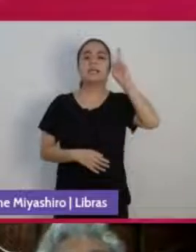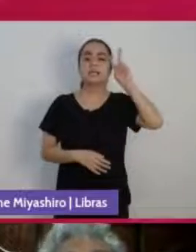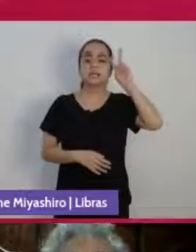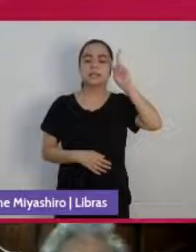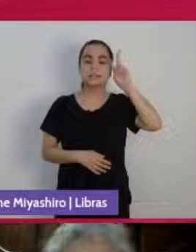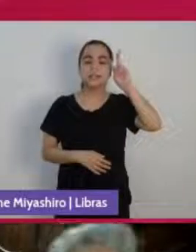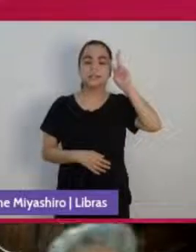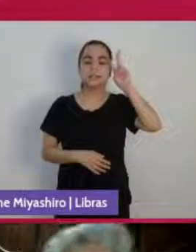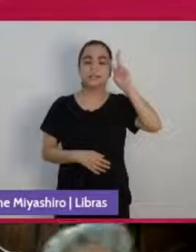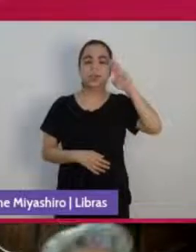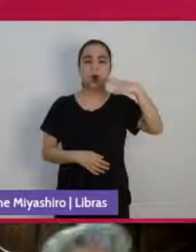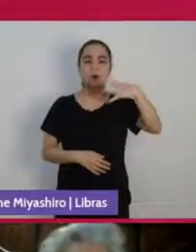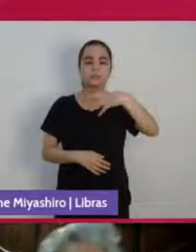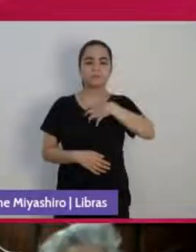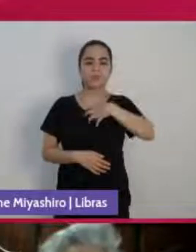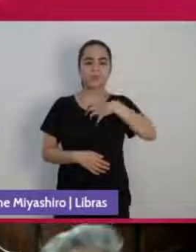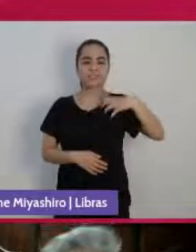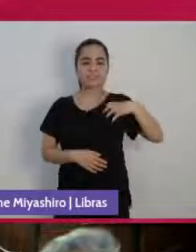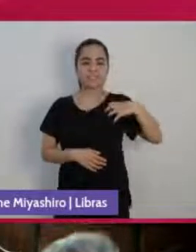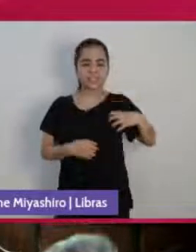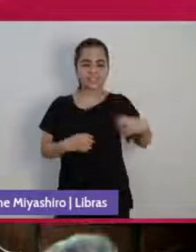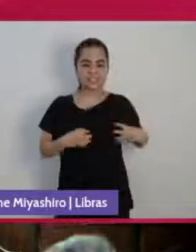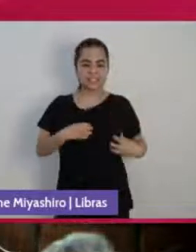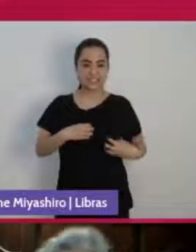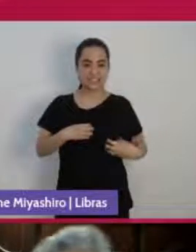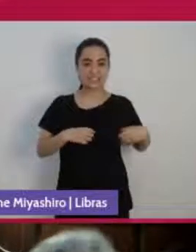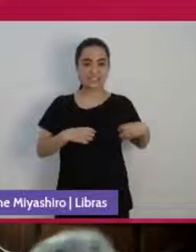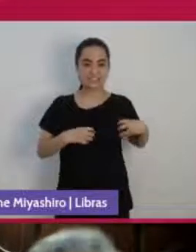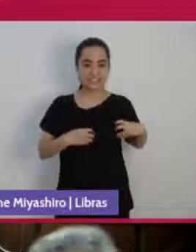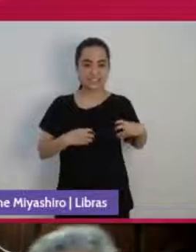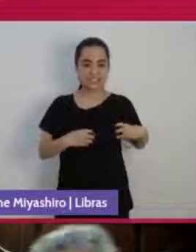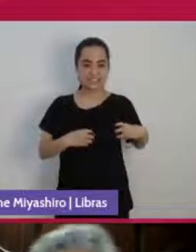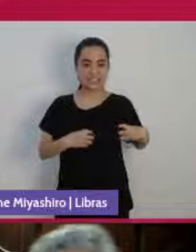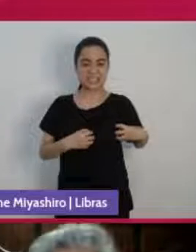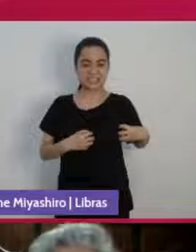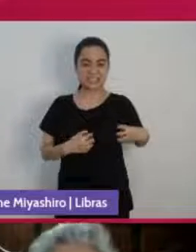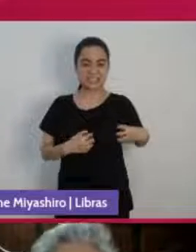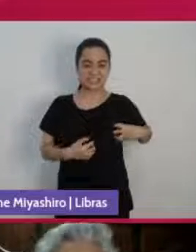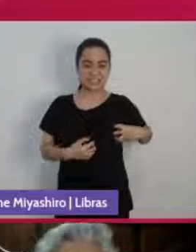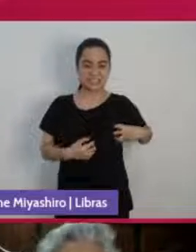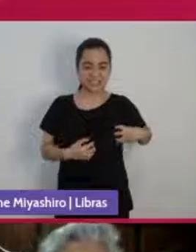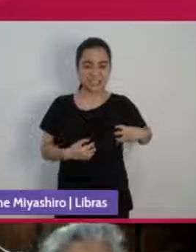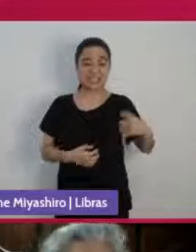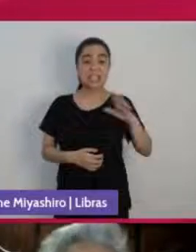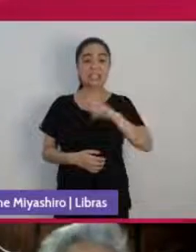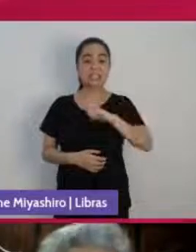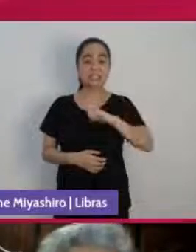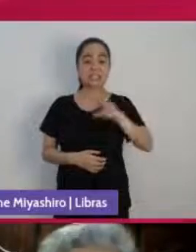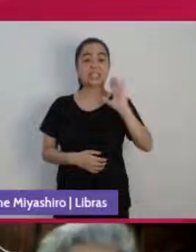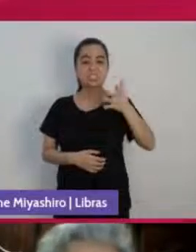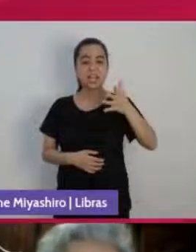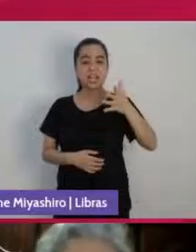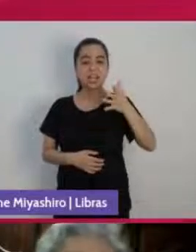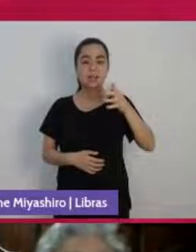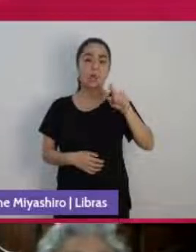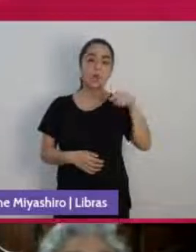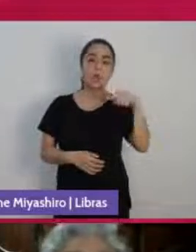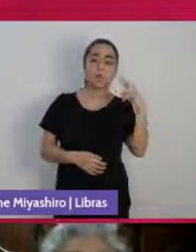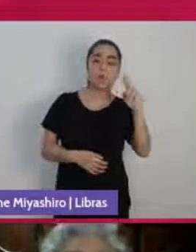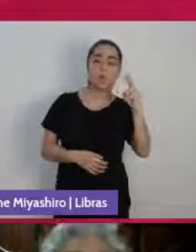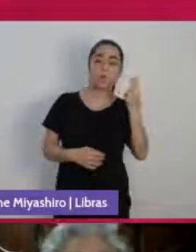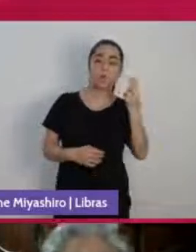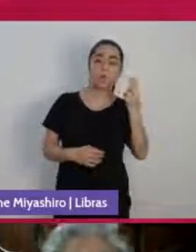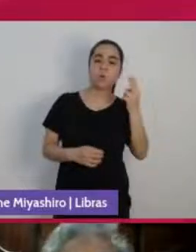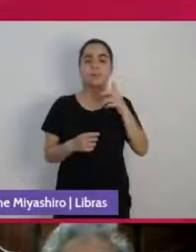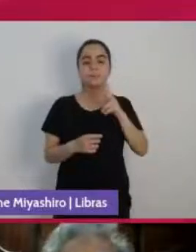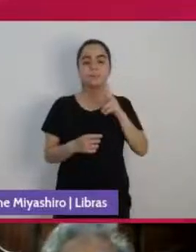pacientes sintomáticas, que é aquela mulher que já sente alguma coisa nas mamas ou que está em acompanhamento, e nós